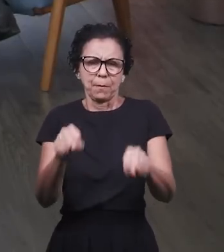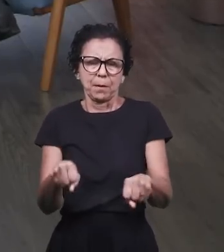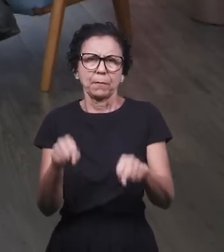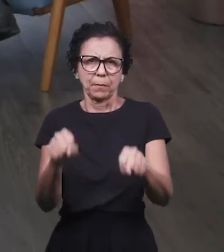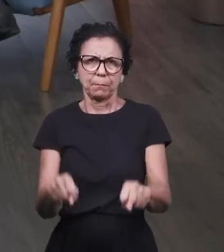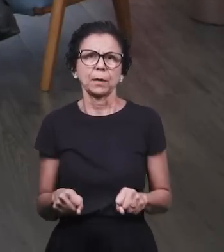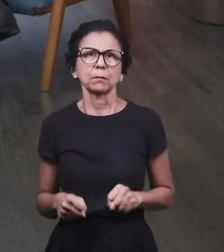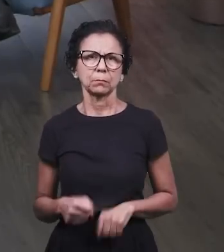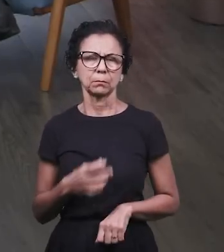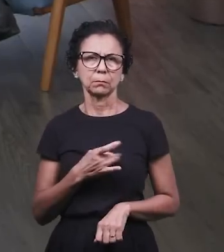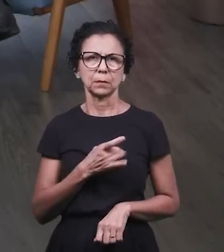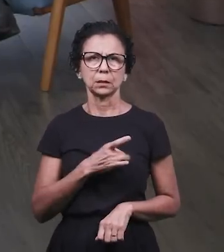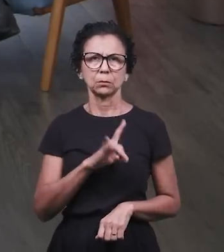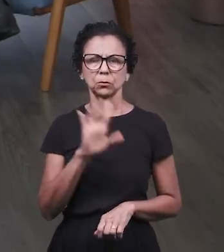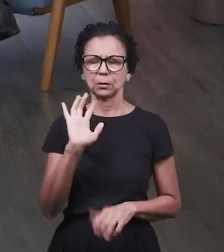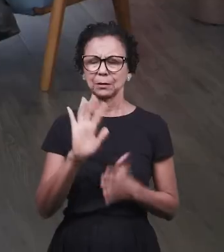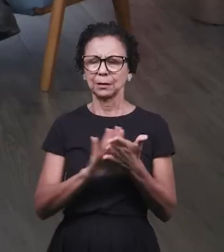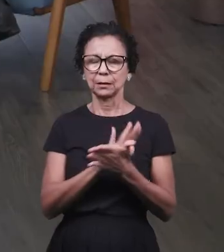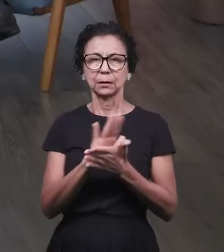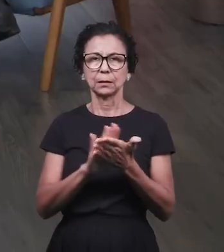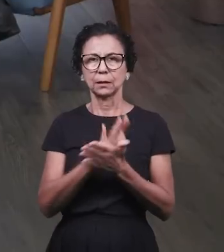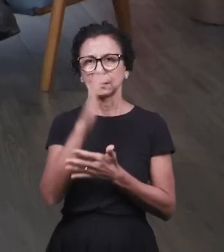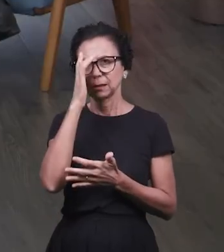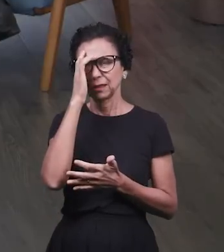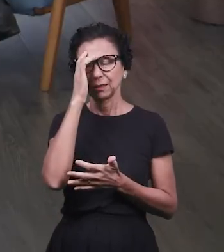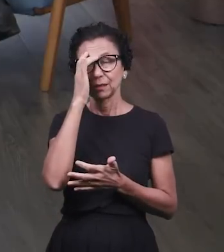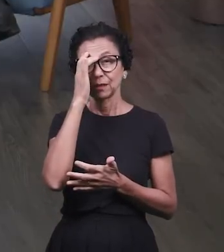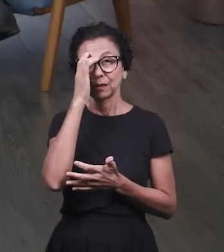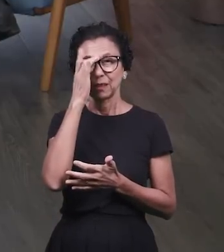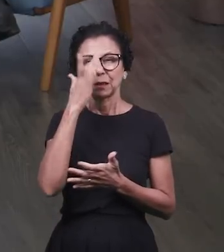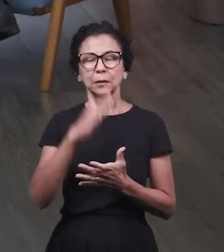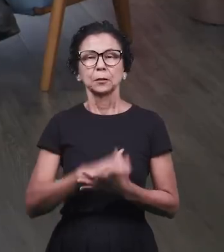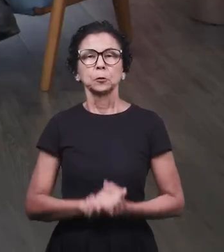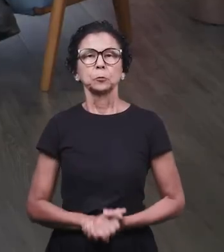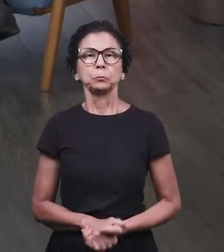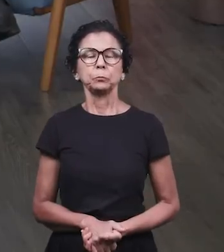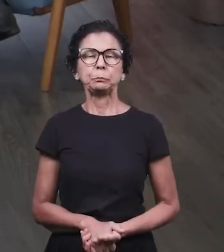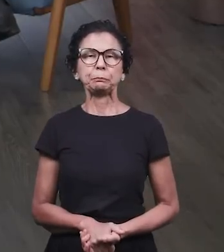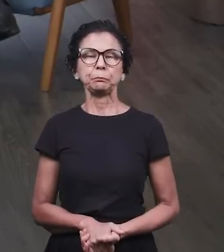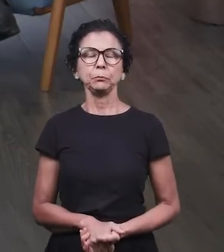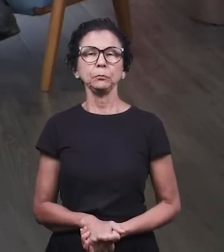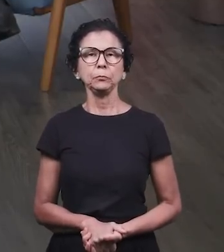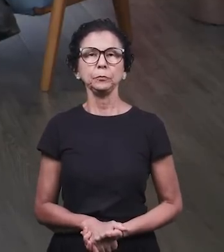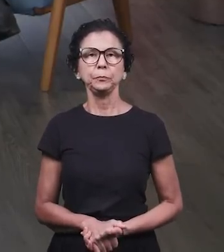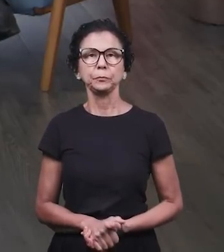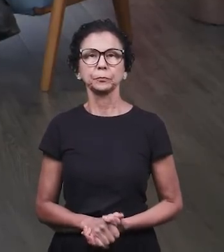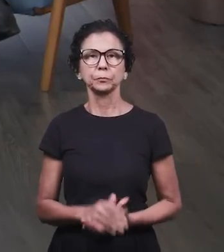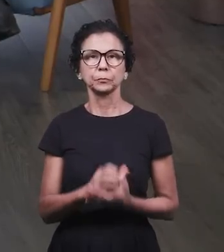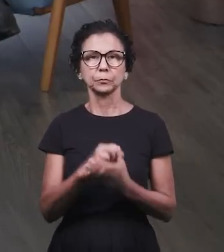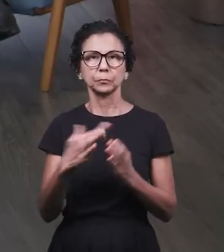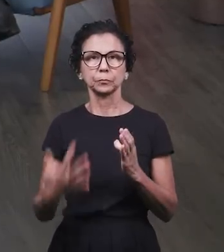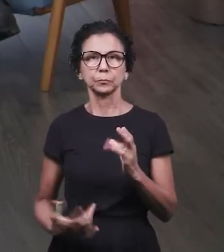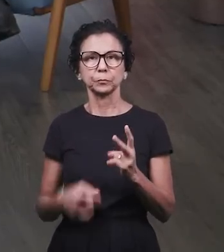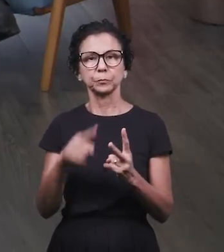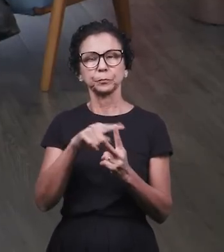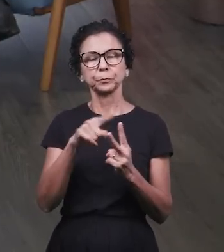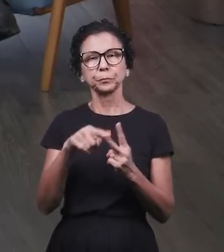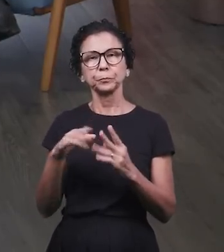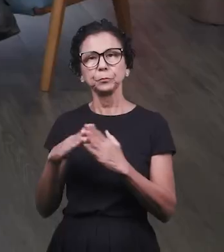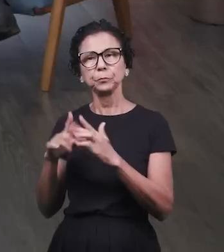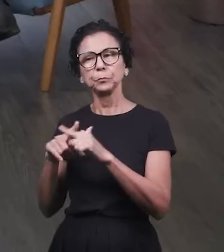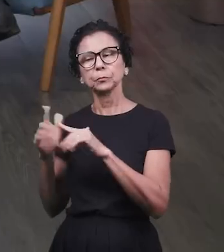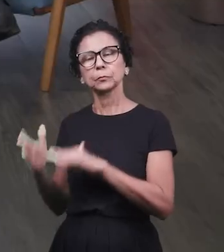fim. Temiam nada. Nada. Não tinham medo, não Nada. recuavam, Então são não refugavam. Isso. São duas características da igreja